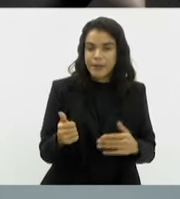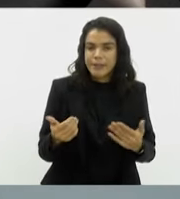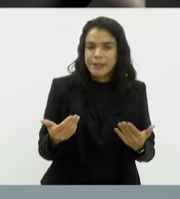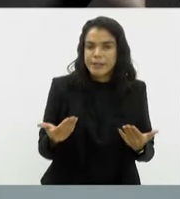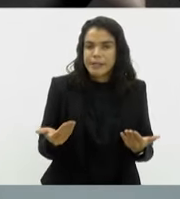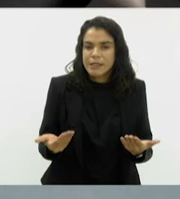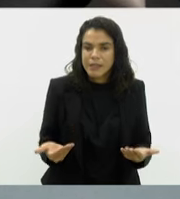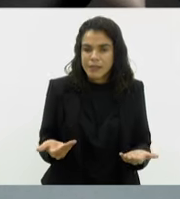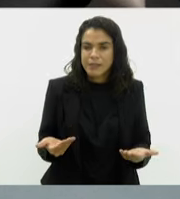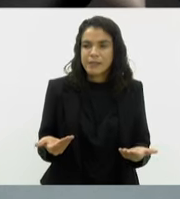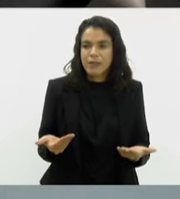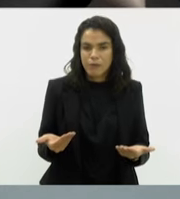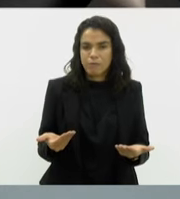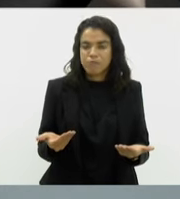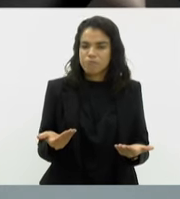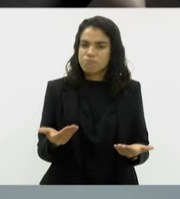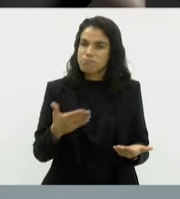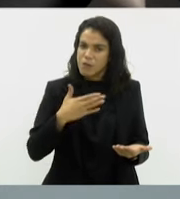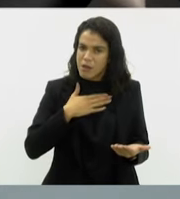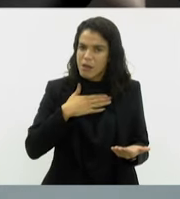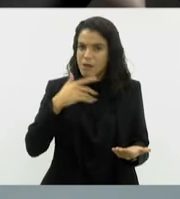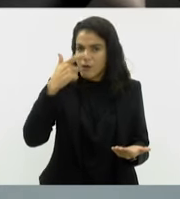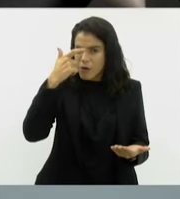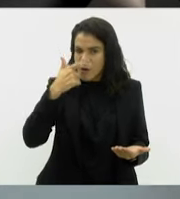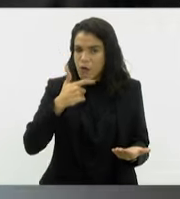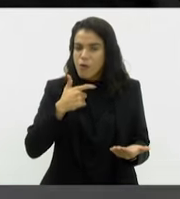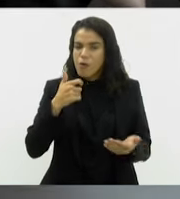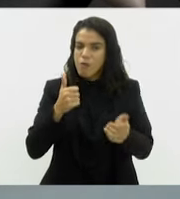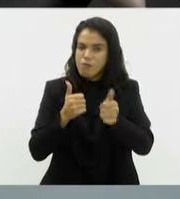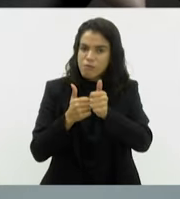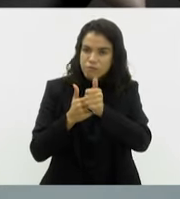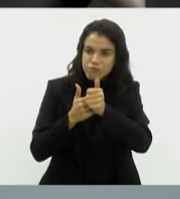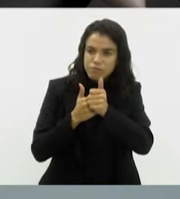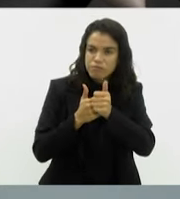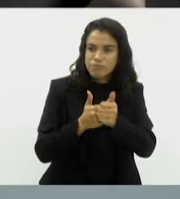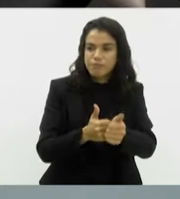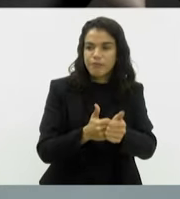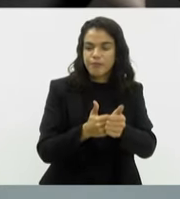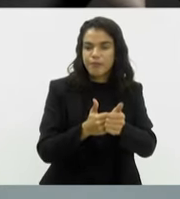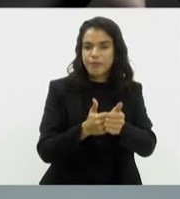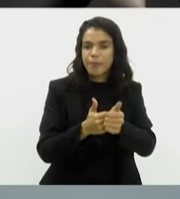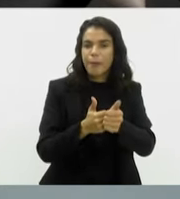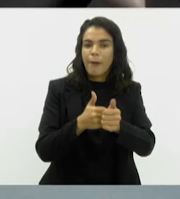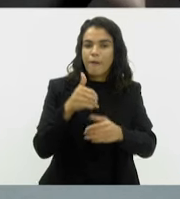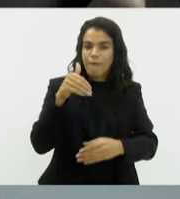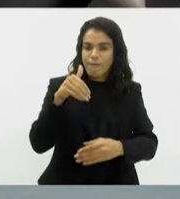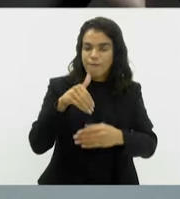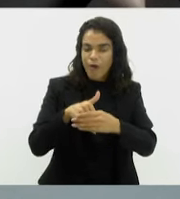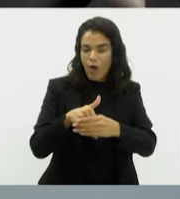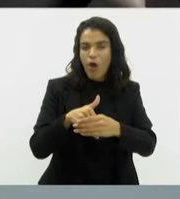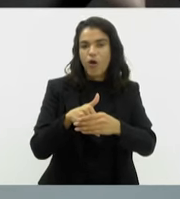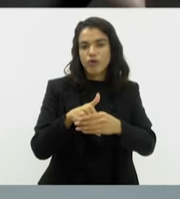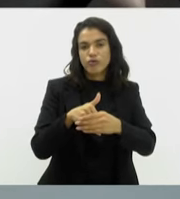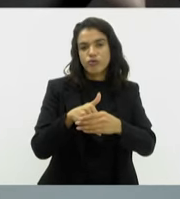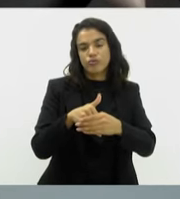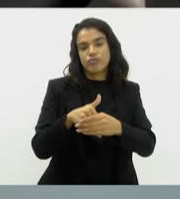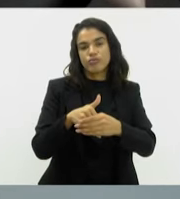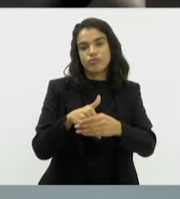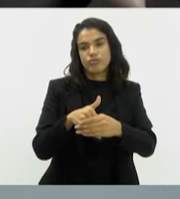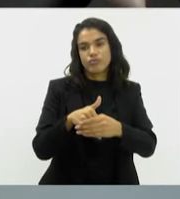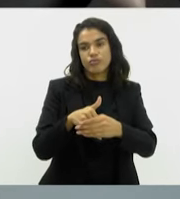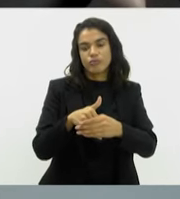aqui acompanhando o voto do relator ao projeto do deputado Tiago